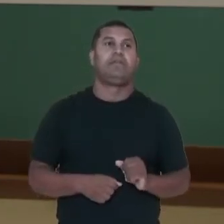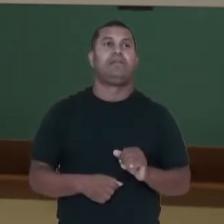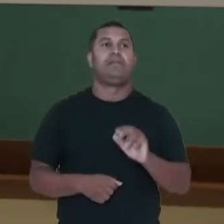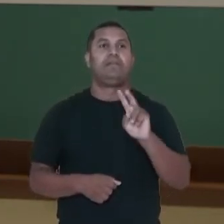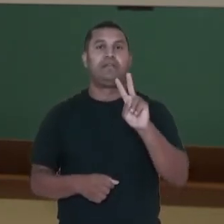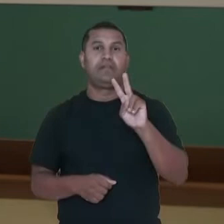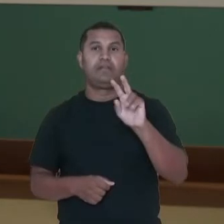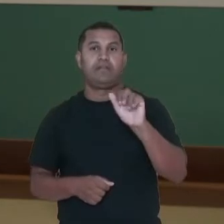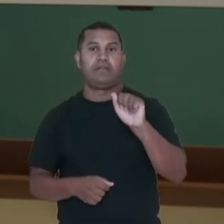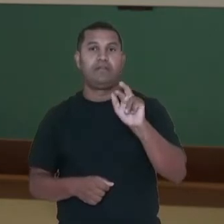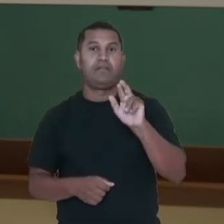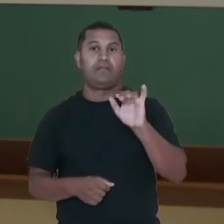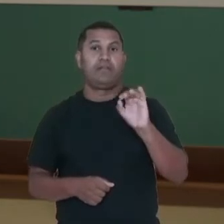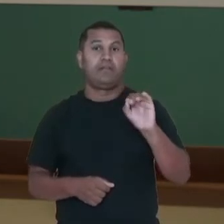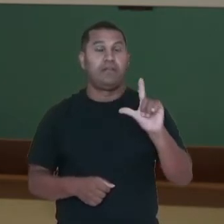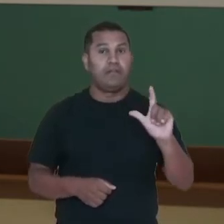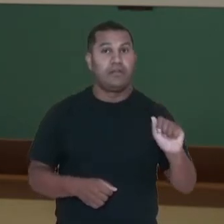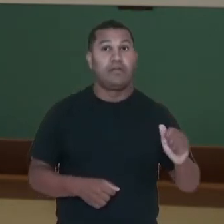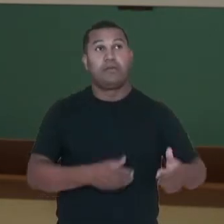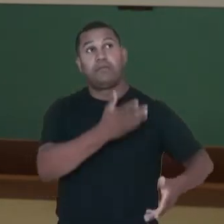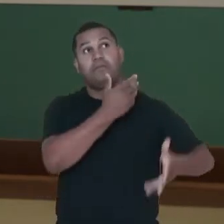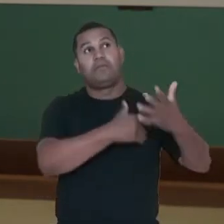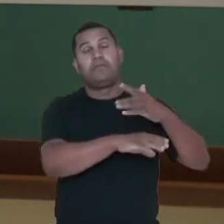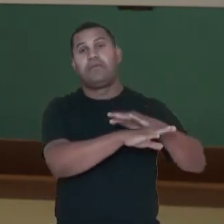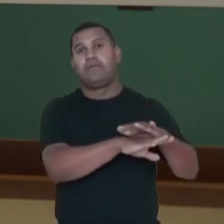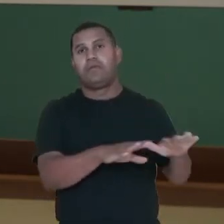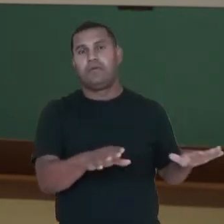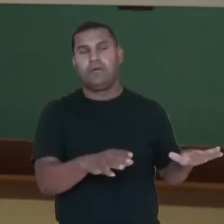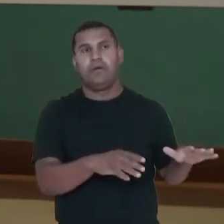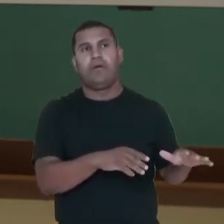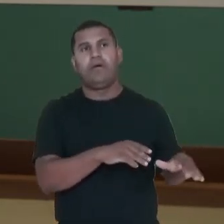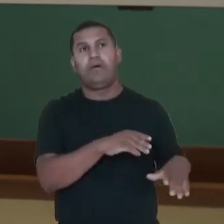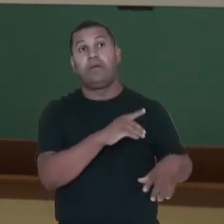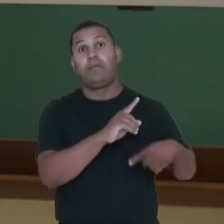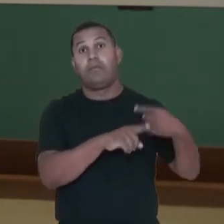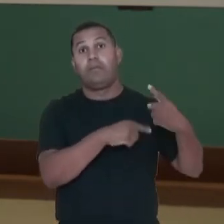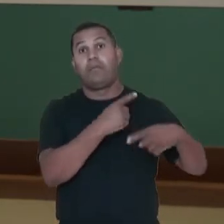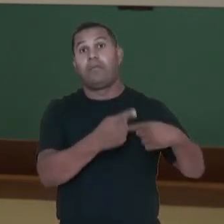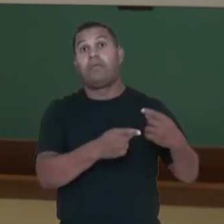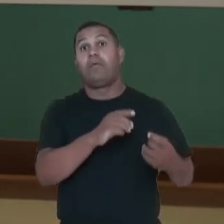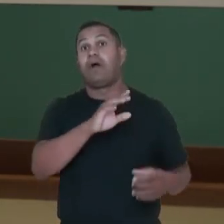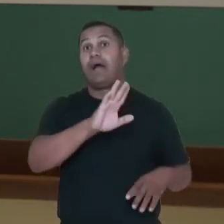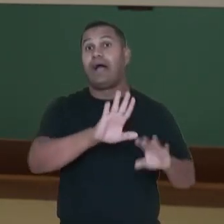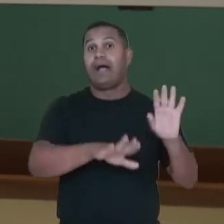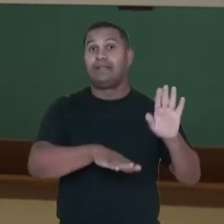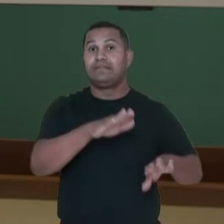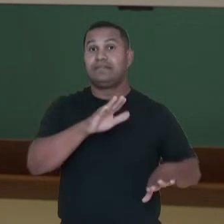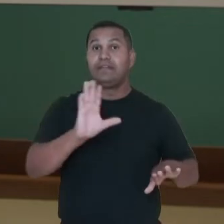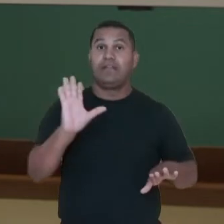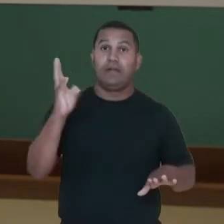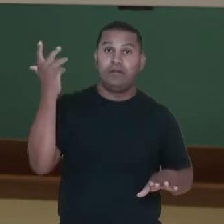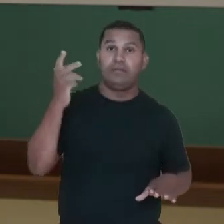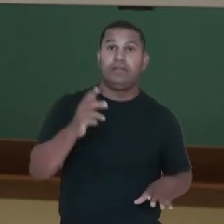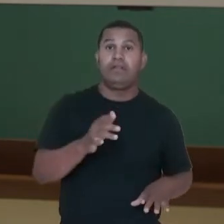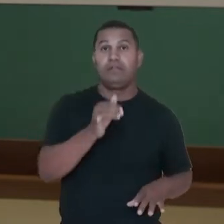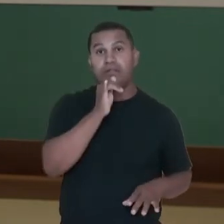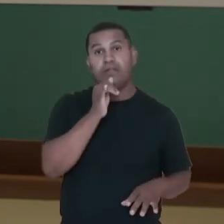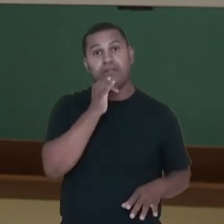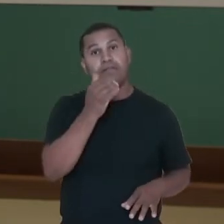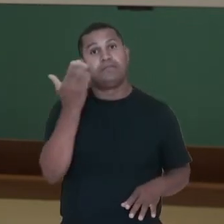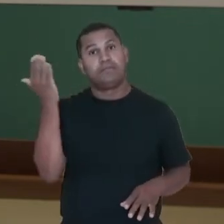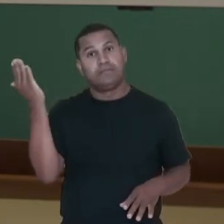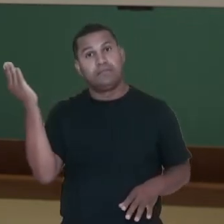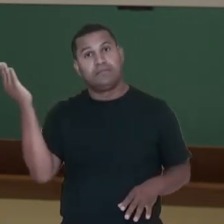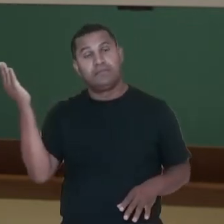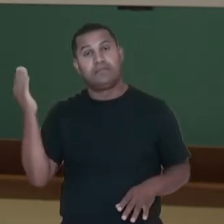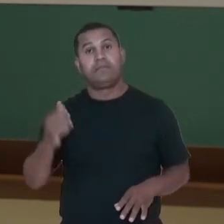ser evitada, então, a reintrodução ao novo ambiente para que elas ressurjam. Mas nós temos o exemplo da varíola, é uma doença que